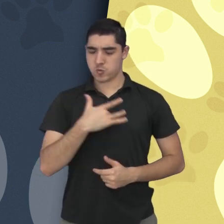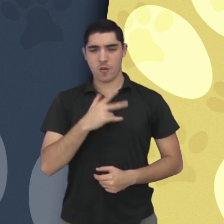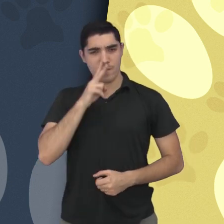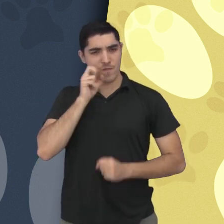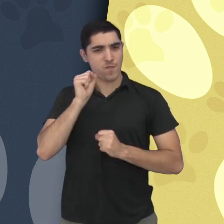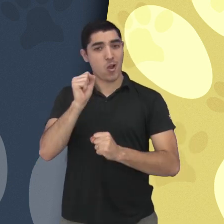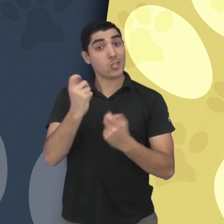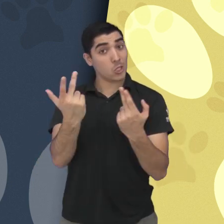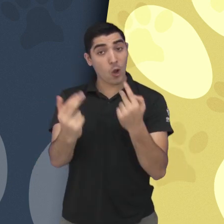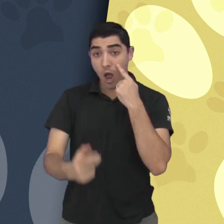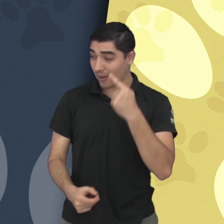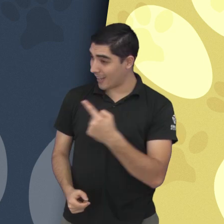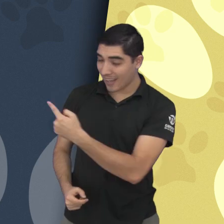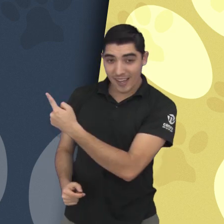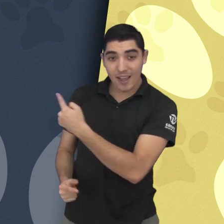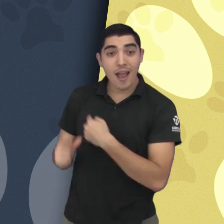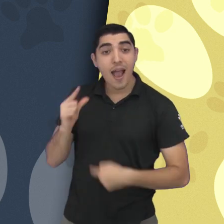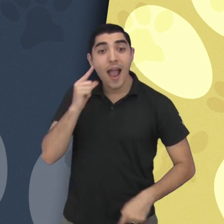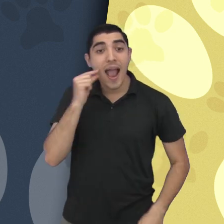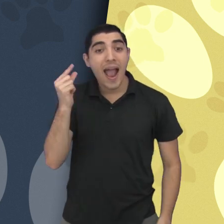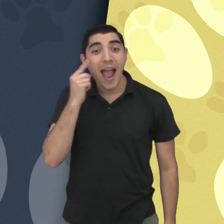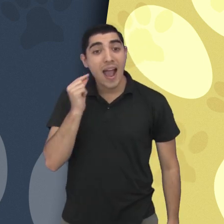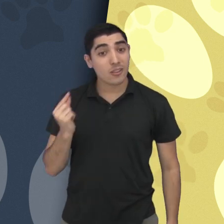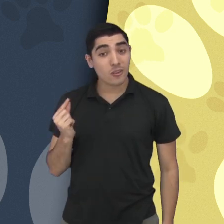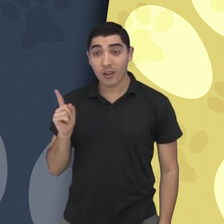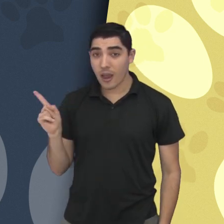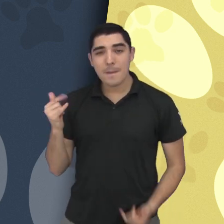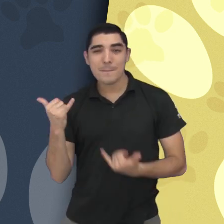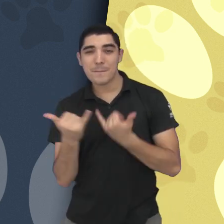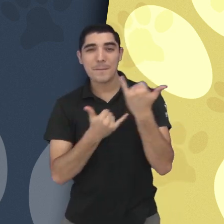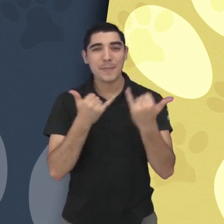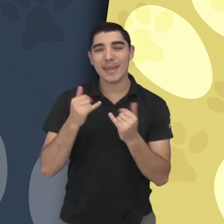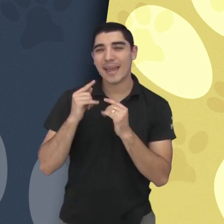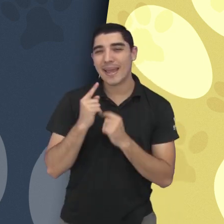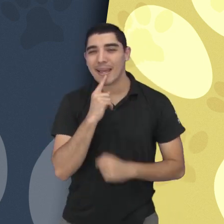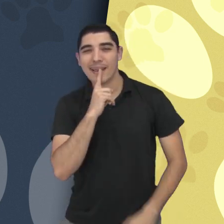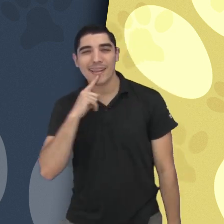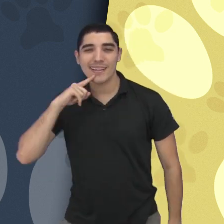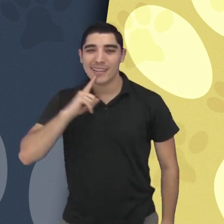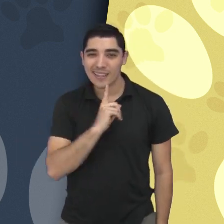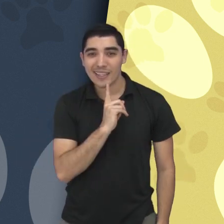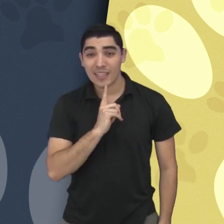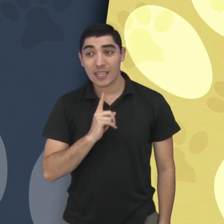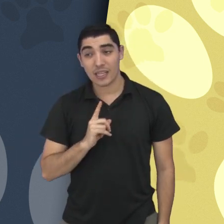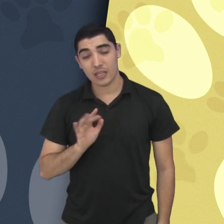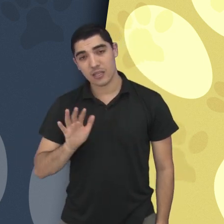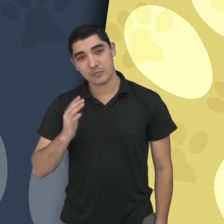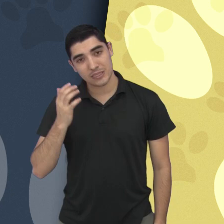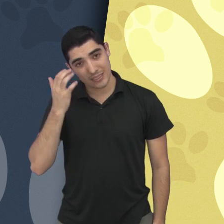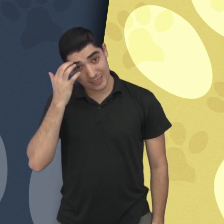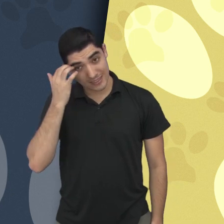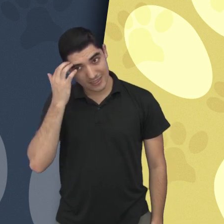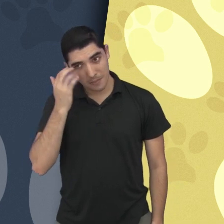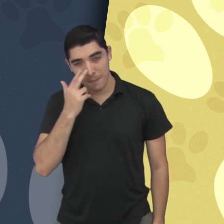este gatinho aqui que estava brincando com o bichinho dele. Acho que tá preso, né, ali nos